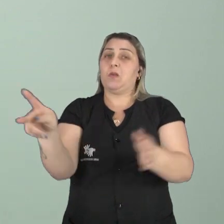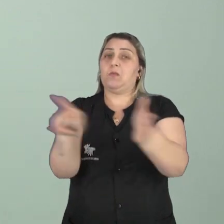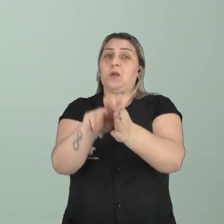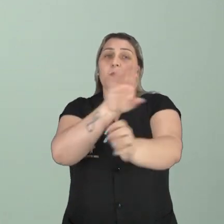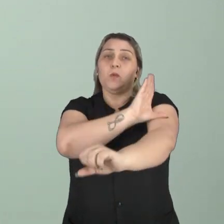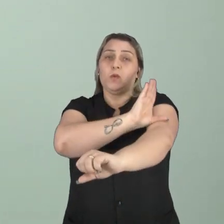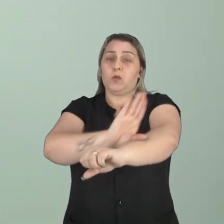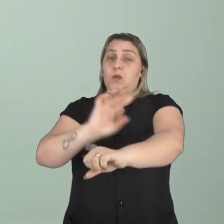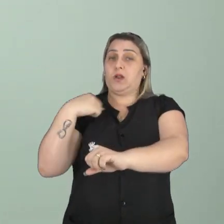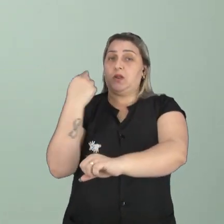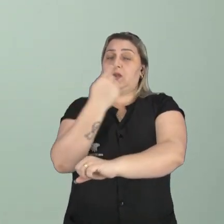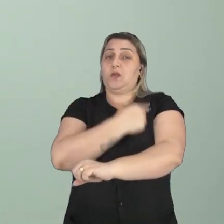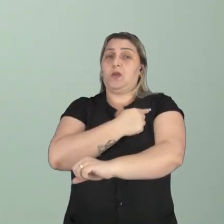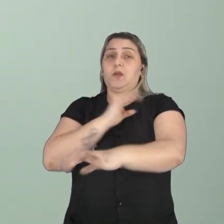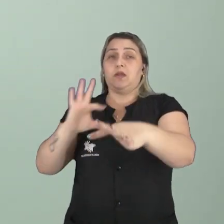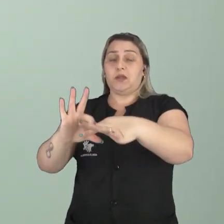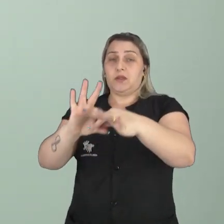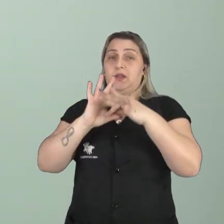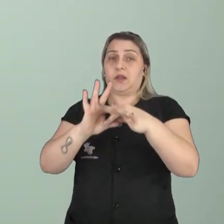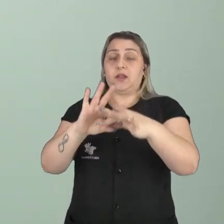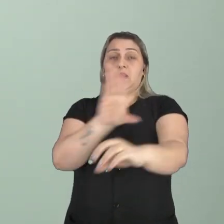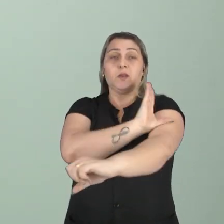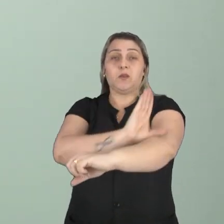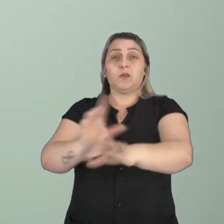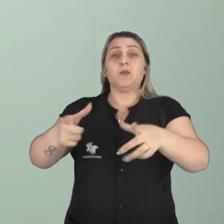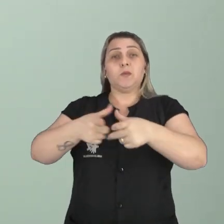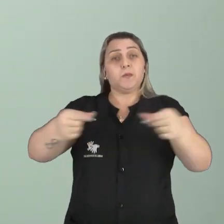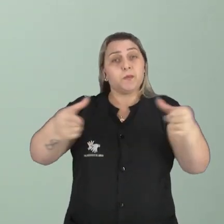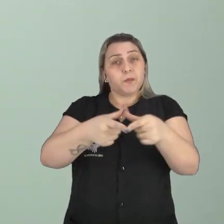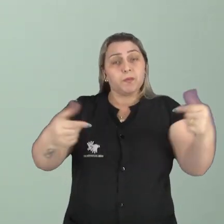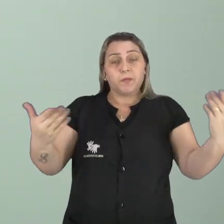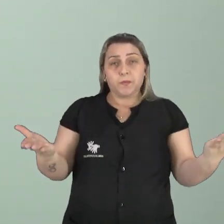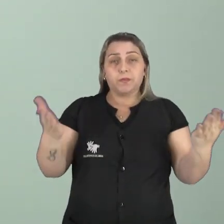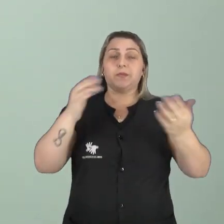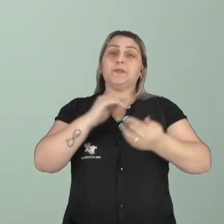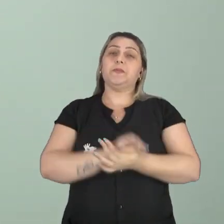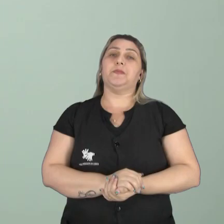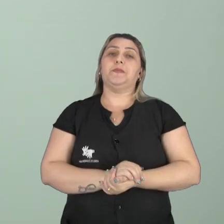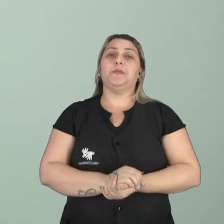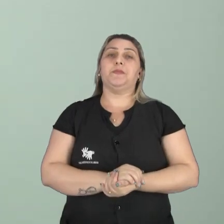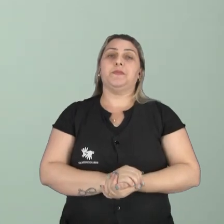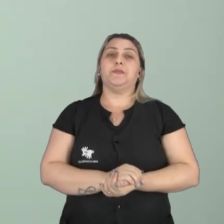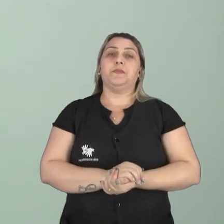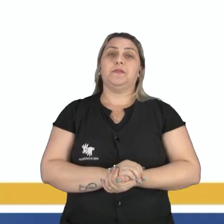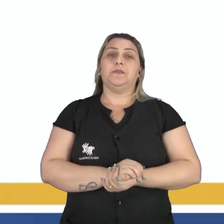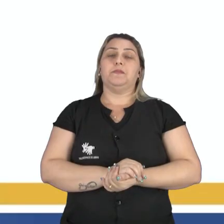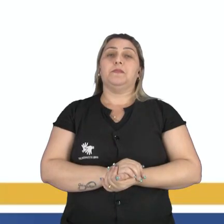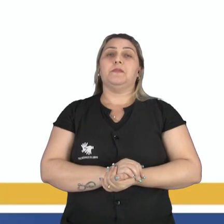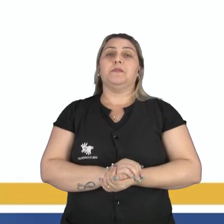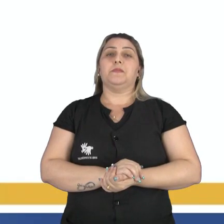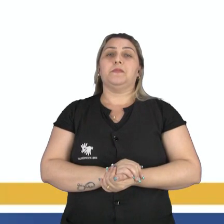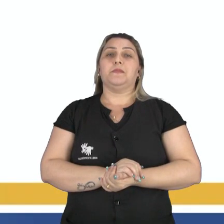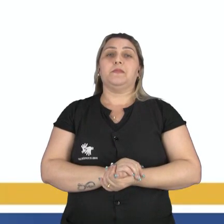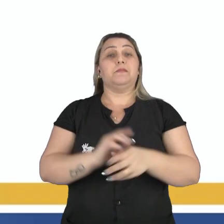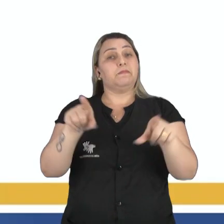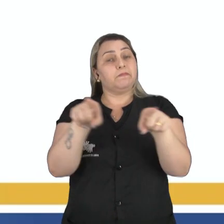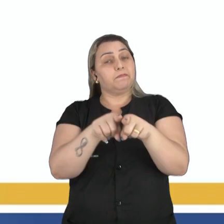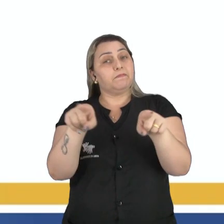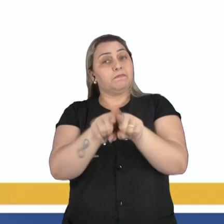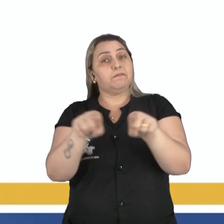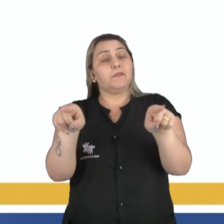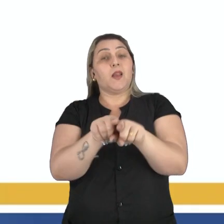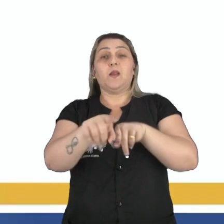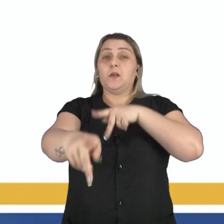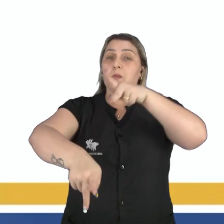culturais nossos. Tem uma ligação com traços culturais do Japão. E aí, em função de ser